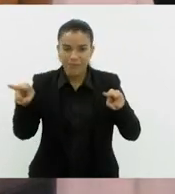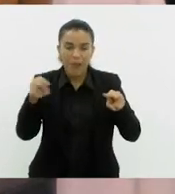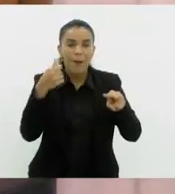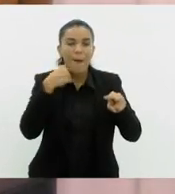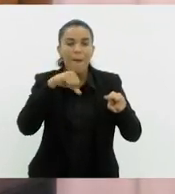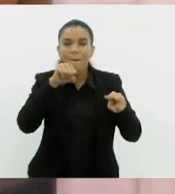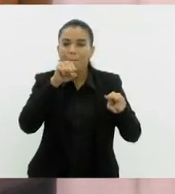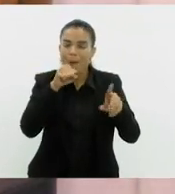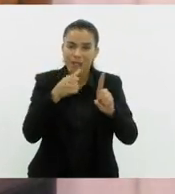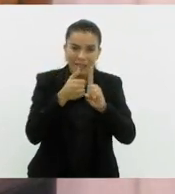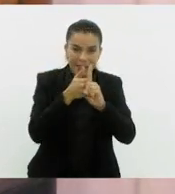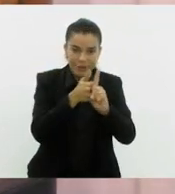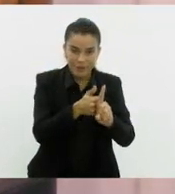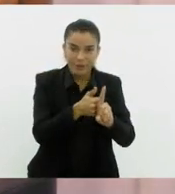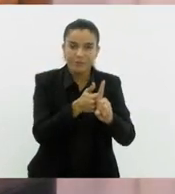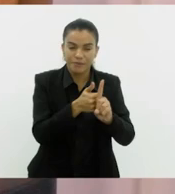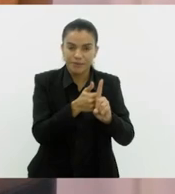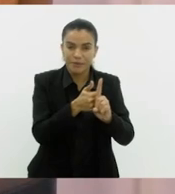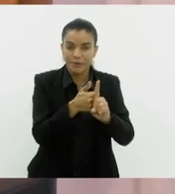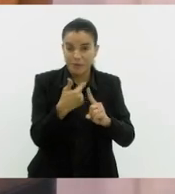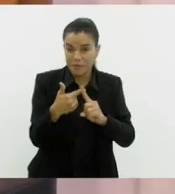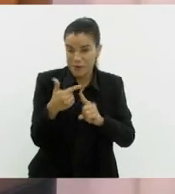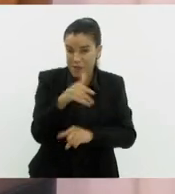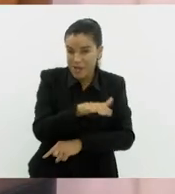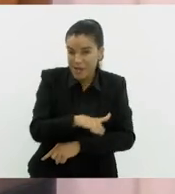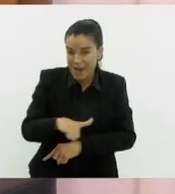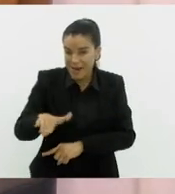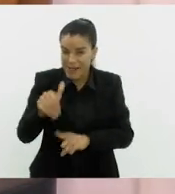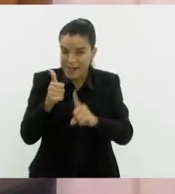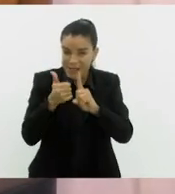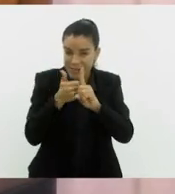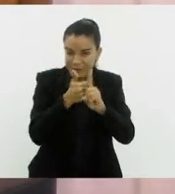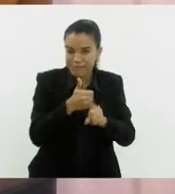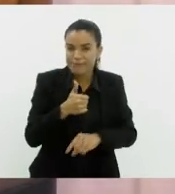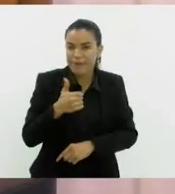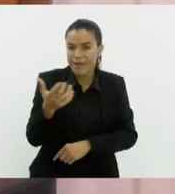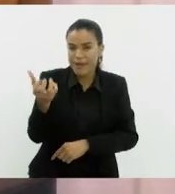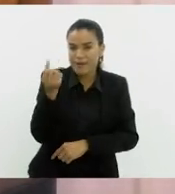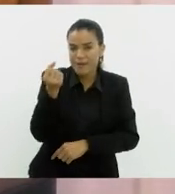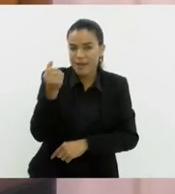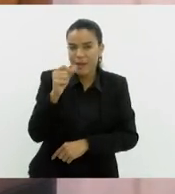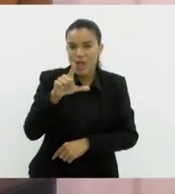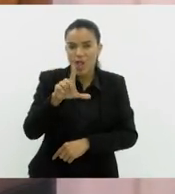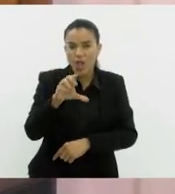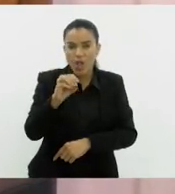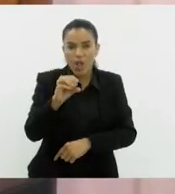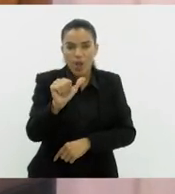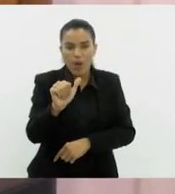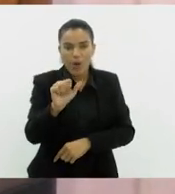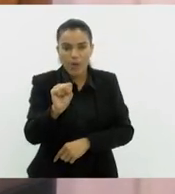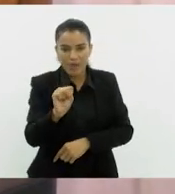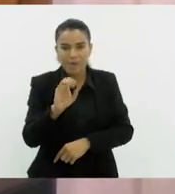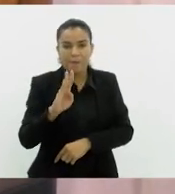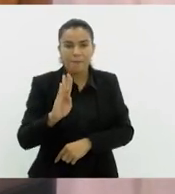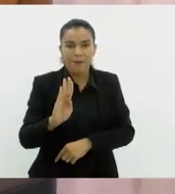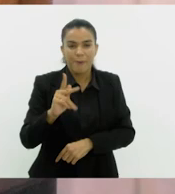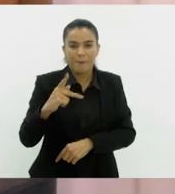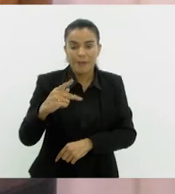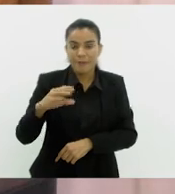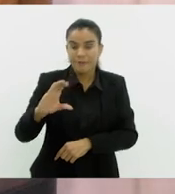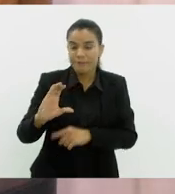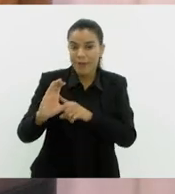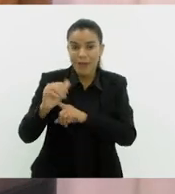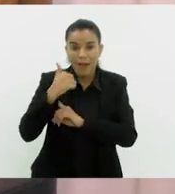atípicas, porque a criança atípica ela recebe o LOAS, é o BPC. E essa mãe não